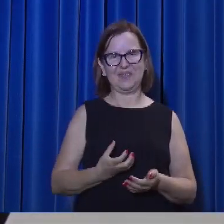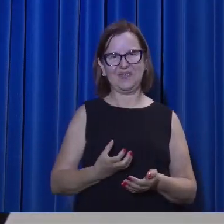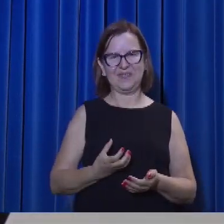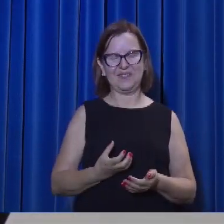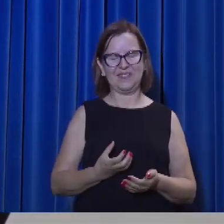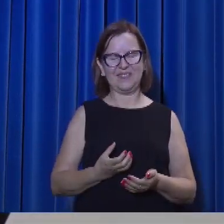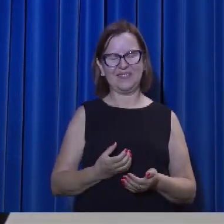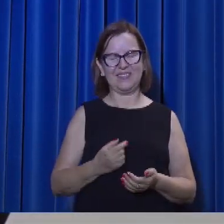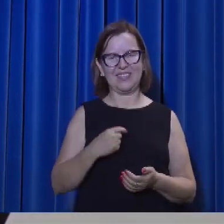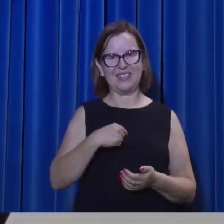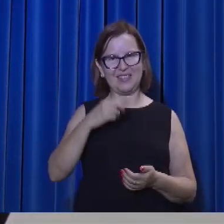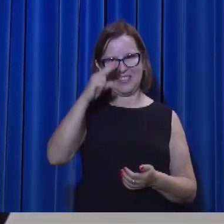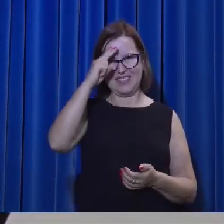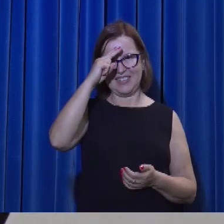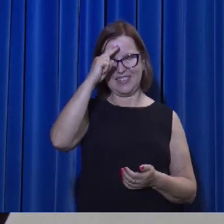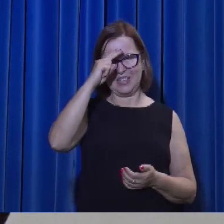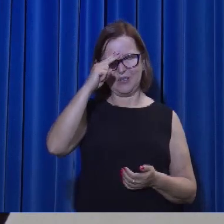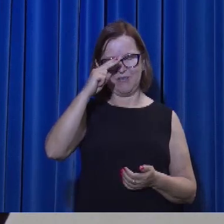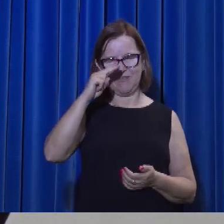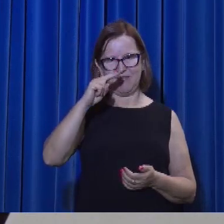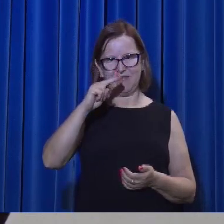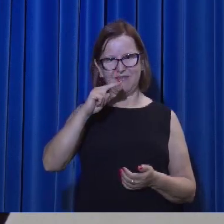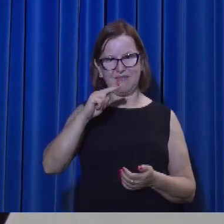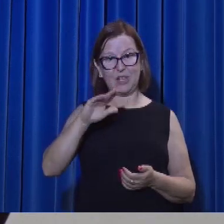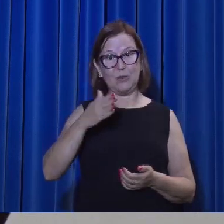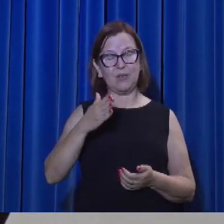Eu me lembro, quando meu filho